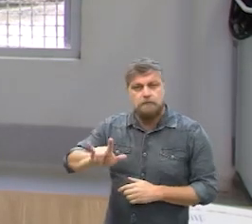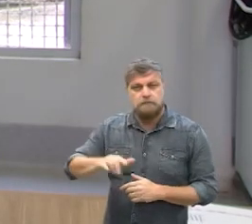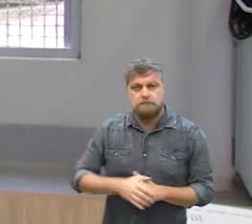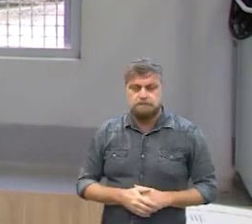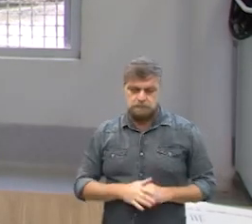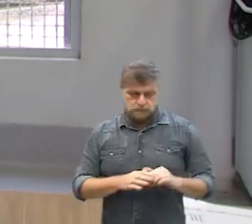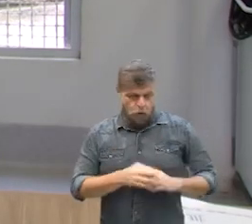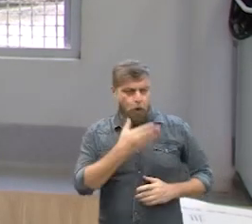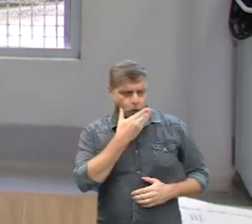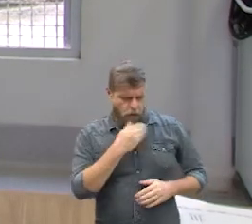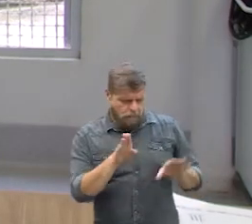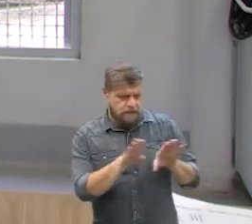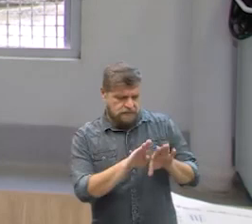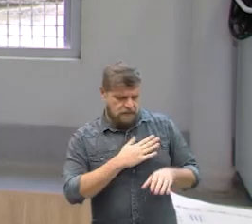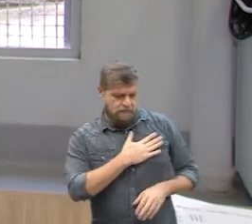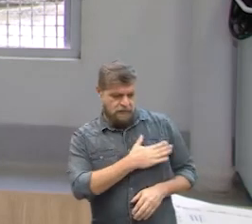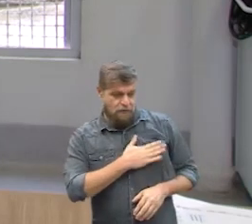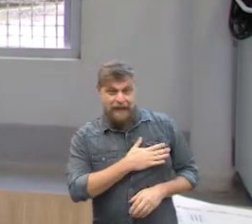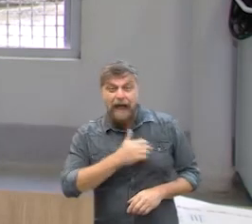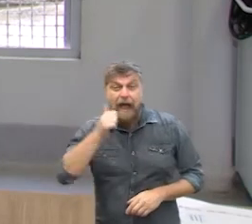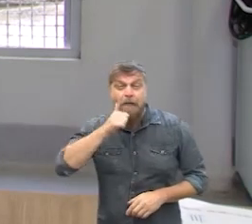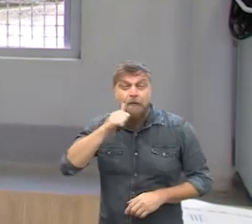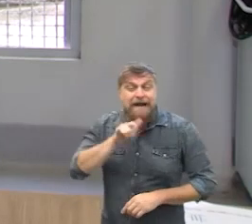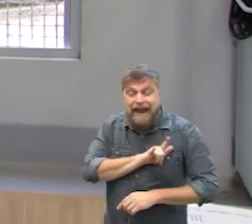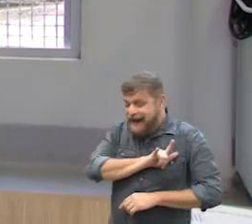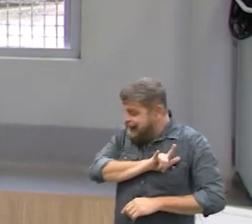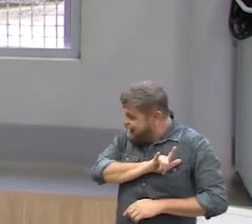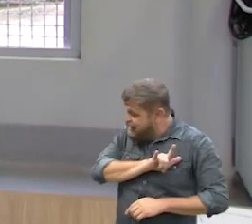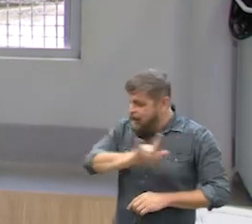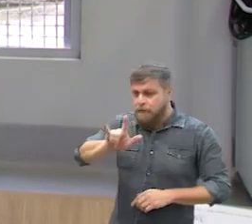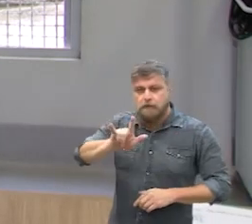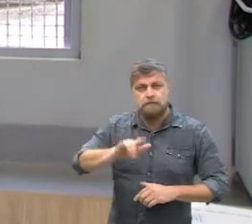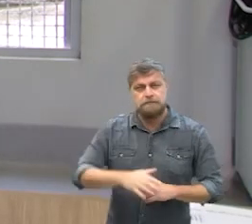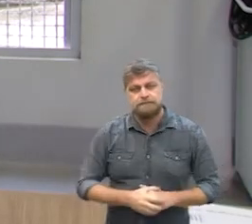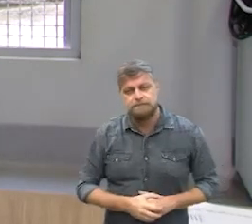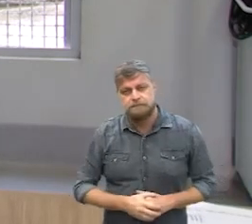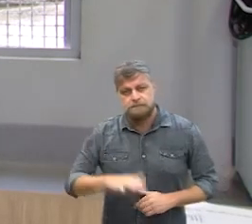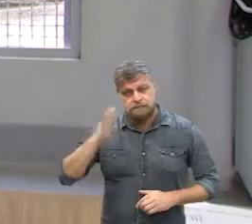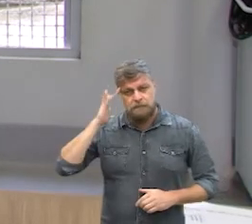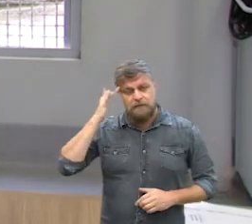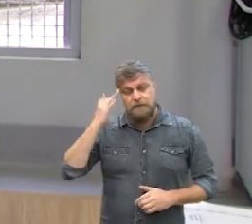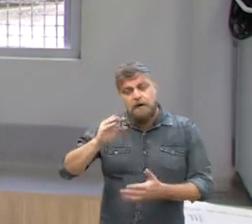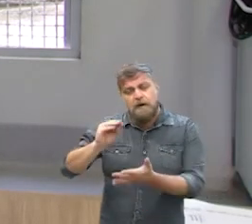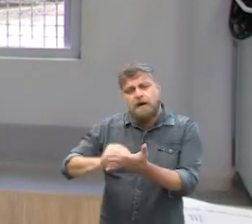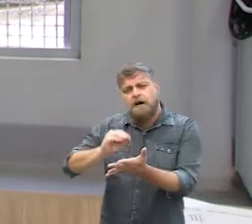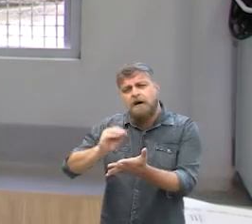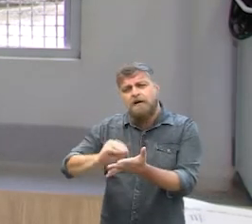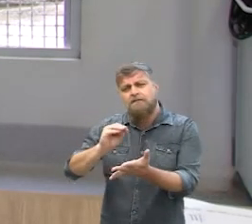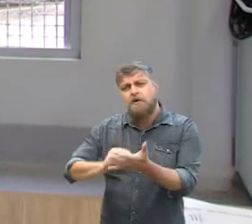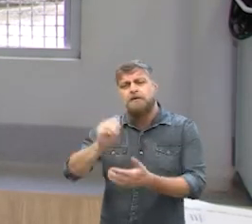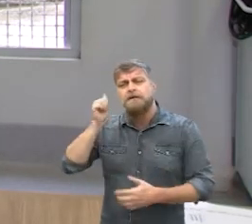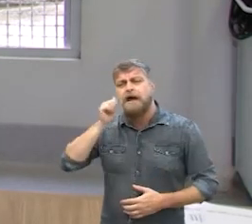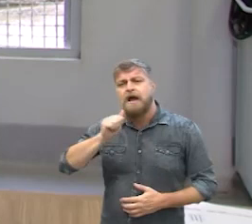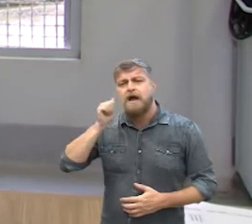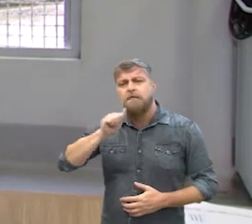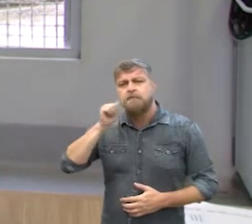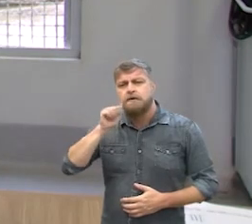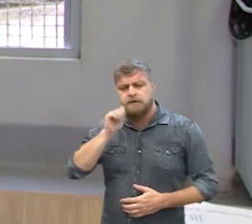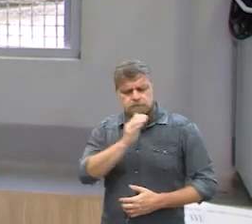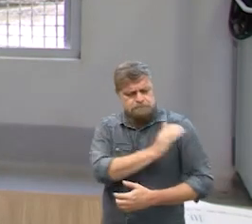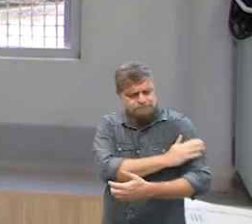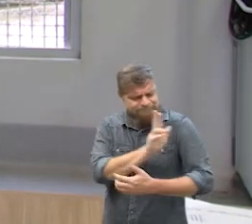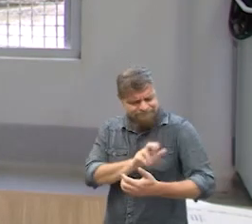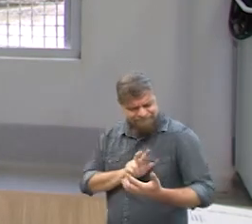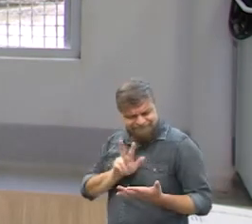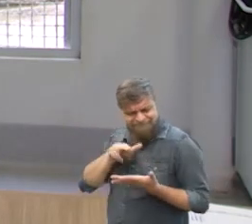dizendo que os homens não gostem, mas as mulheres amam. Mas eu acho que falta um pouquinho da mulher estar mais